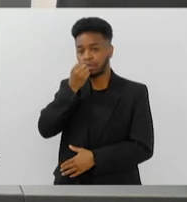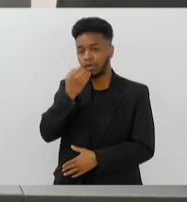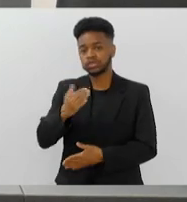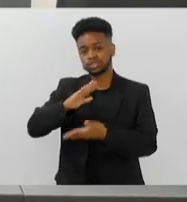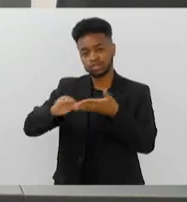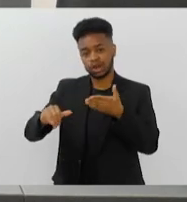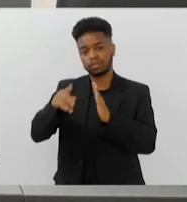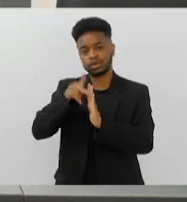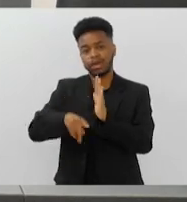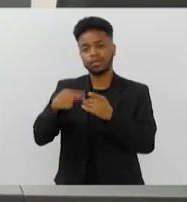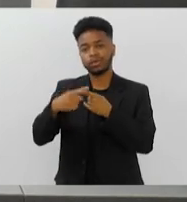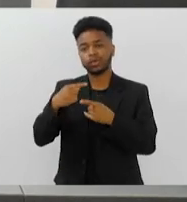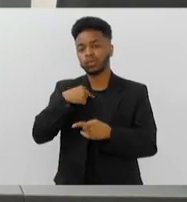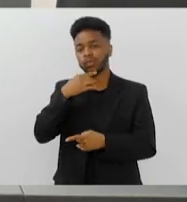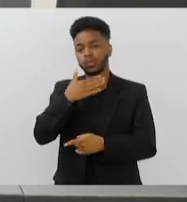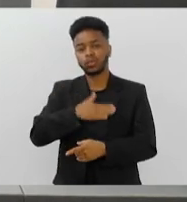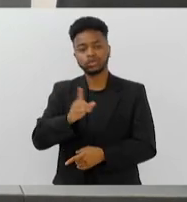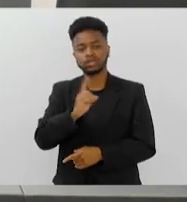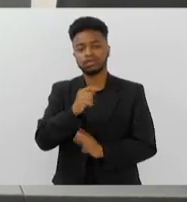gostei da ementa.